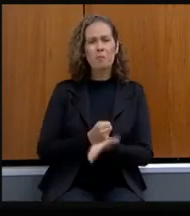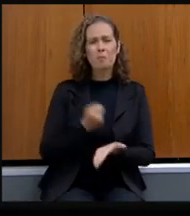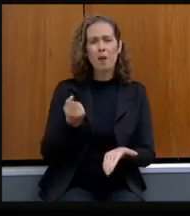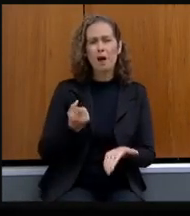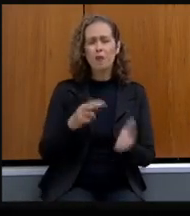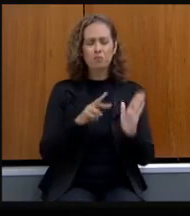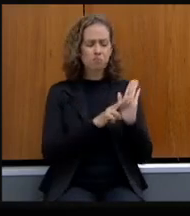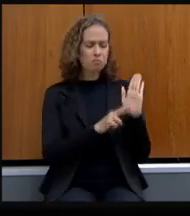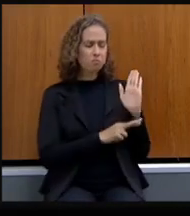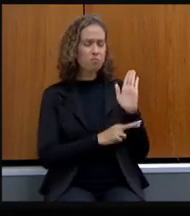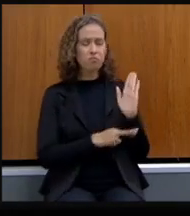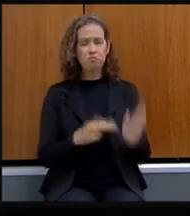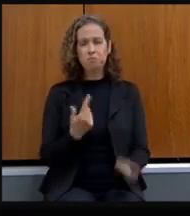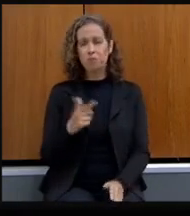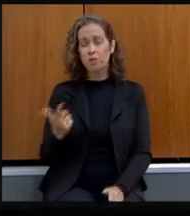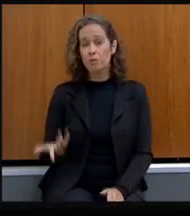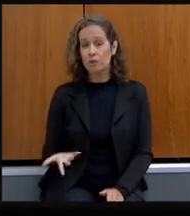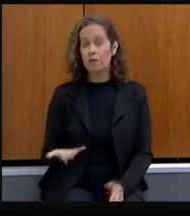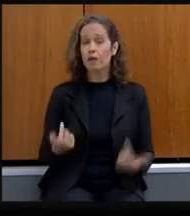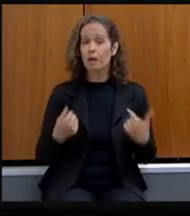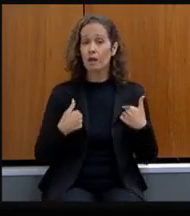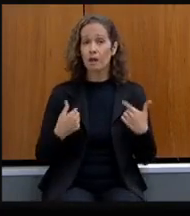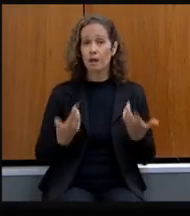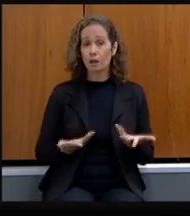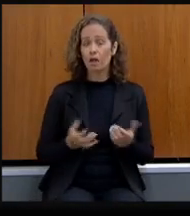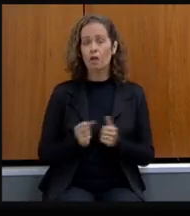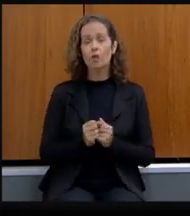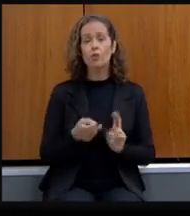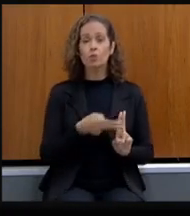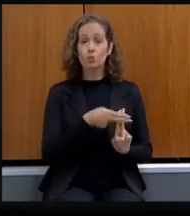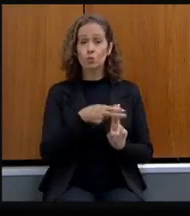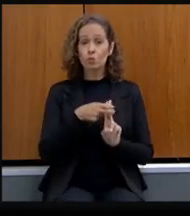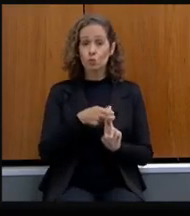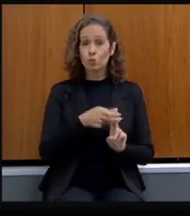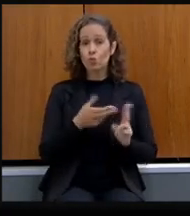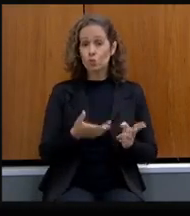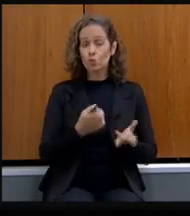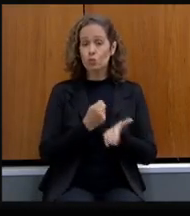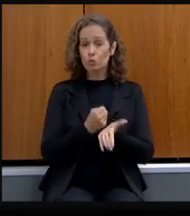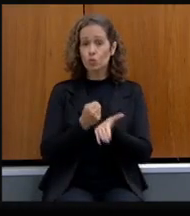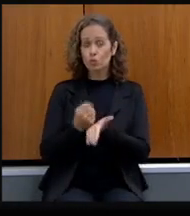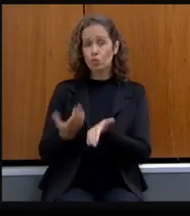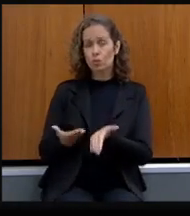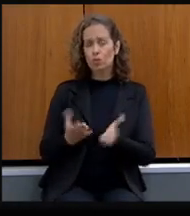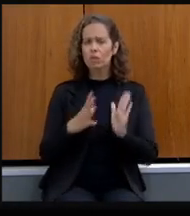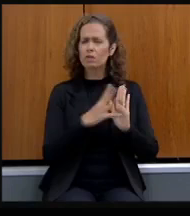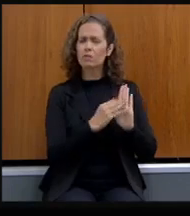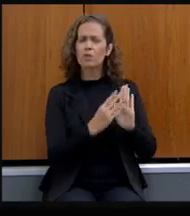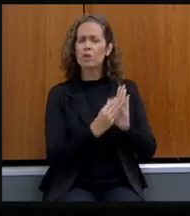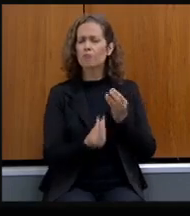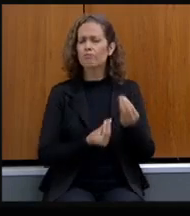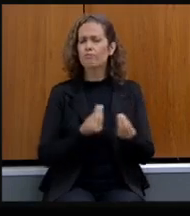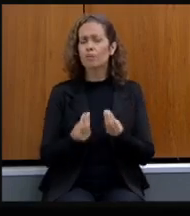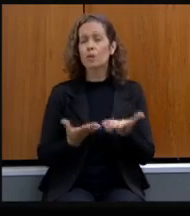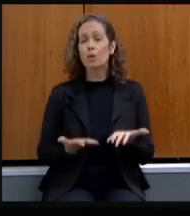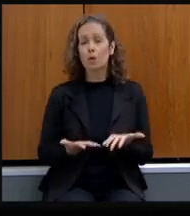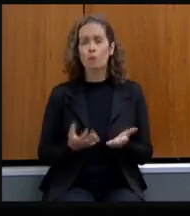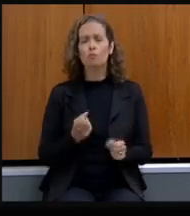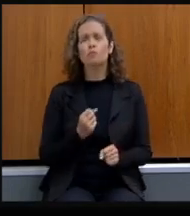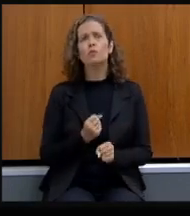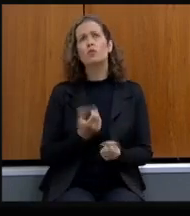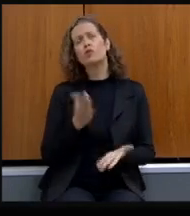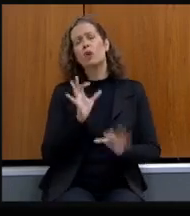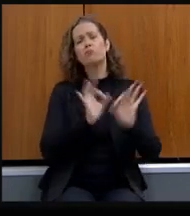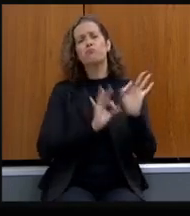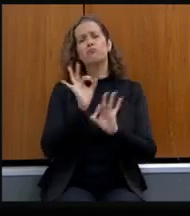consistentes estão militante dos usos temas das teses do céu e os modelos é construído em duas décadas